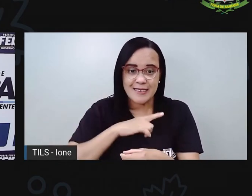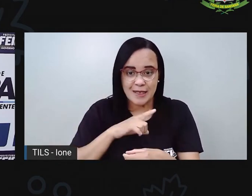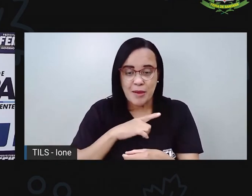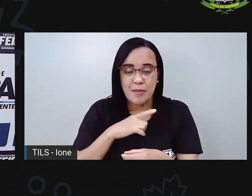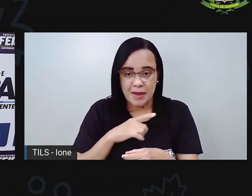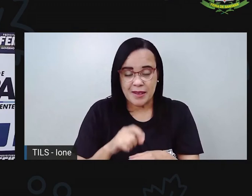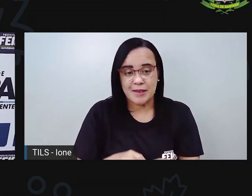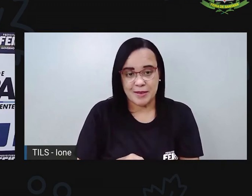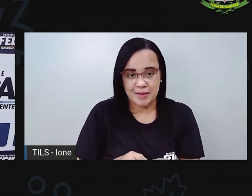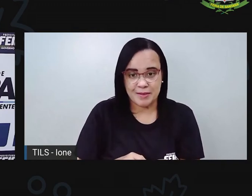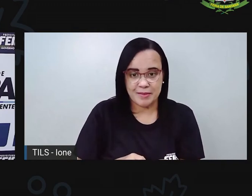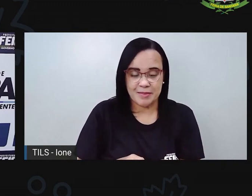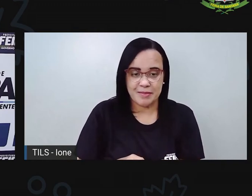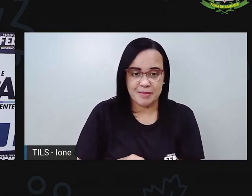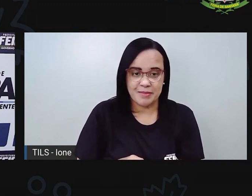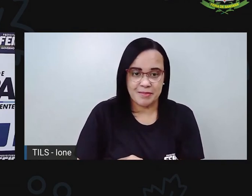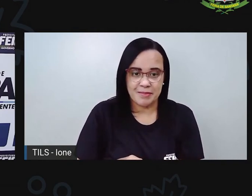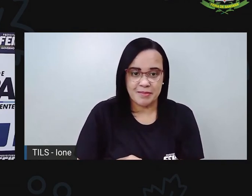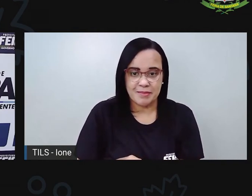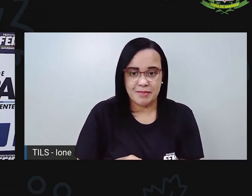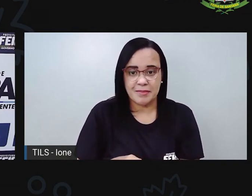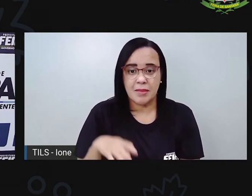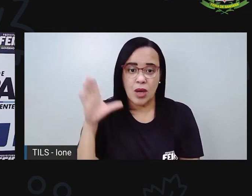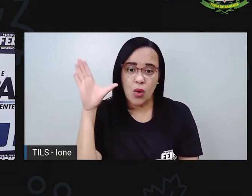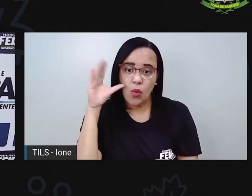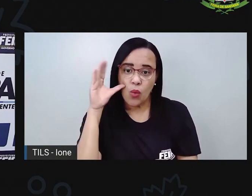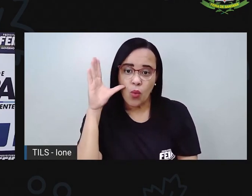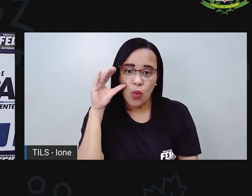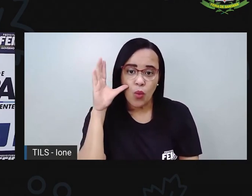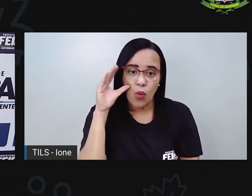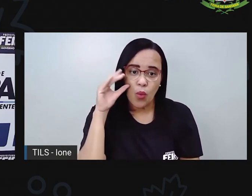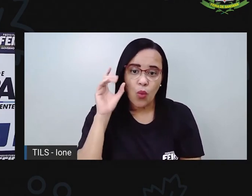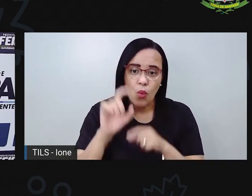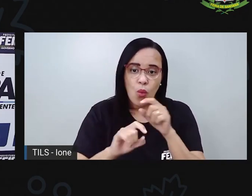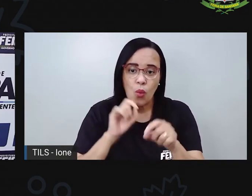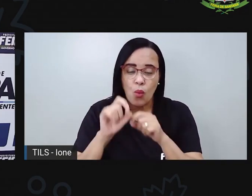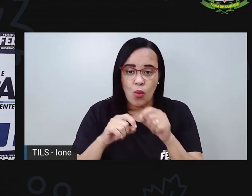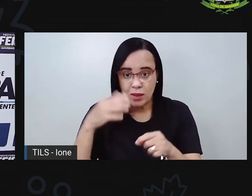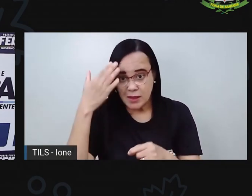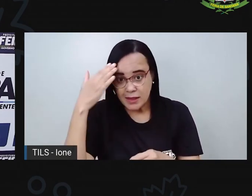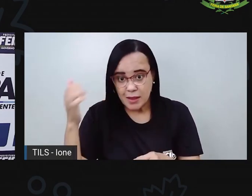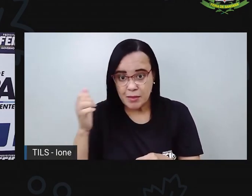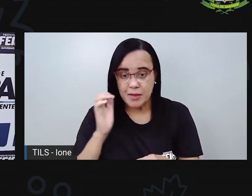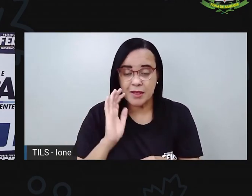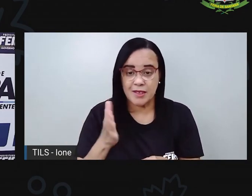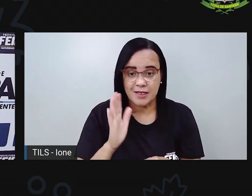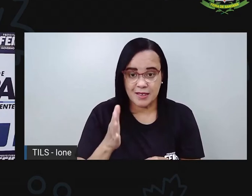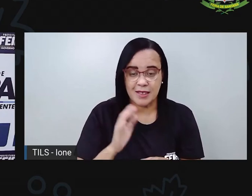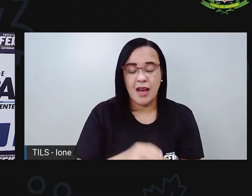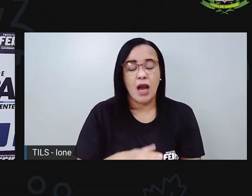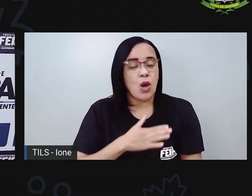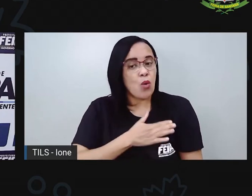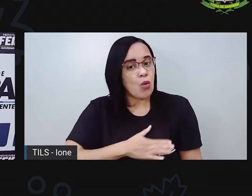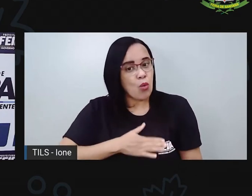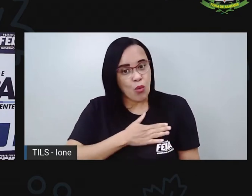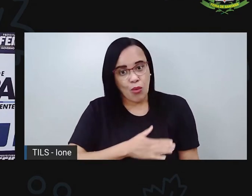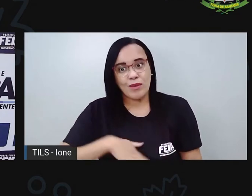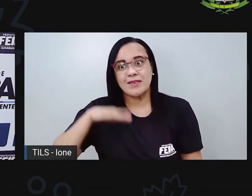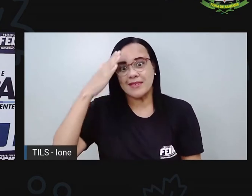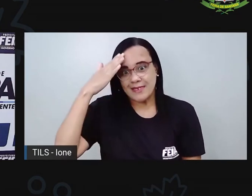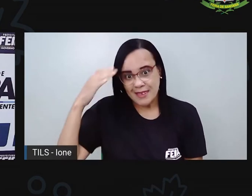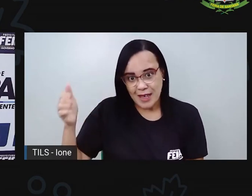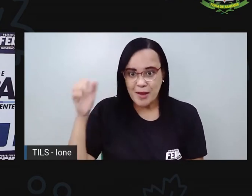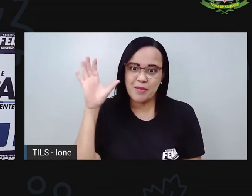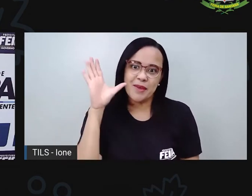jardim é essa curiosidade você já sabiam porque eu adorei ficar sabendo sobre essas novidades